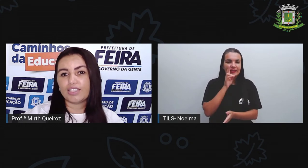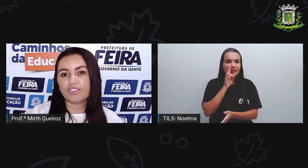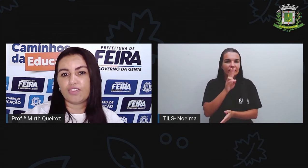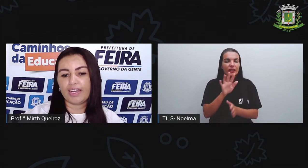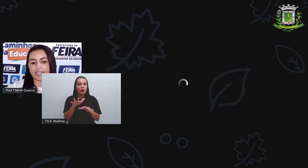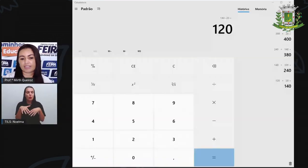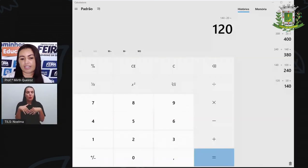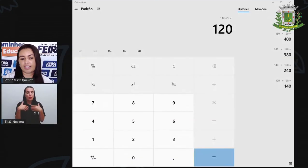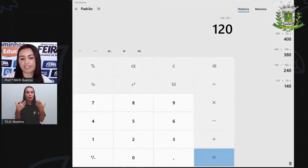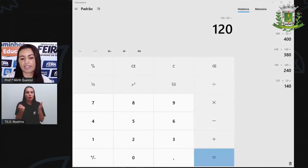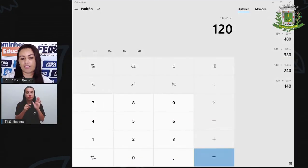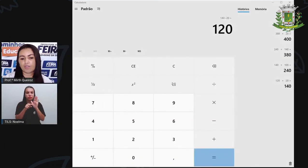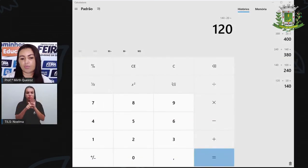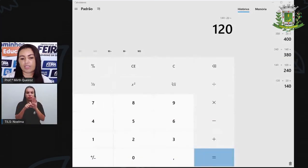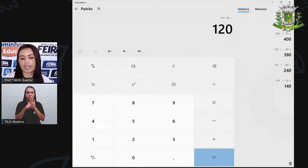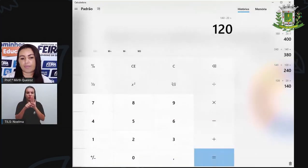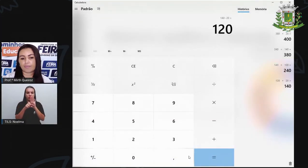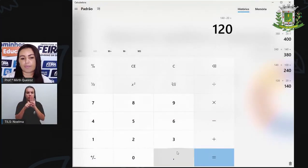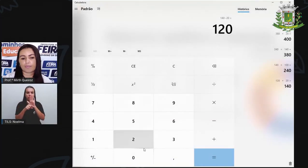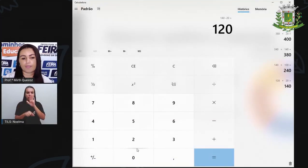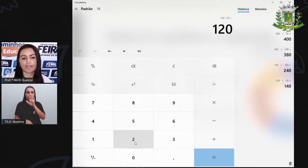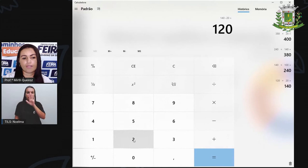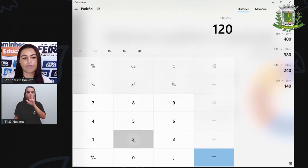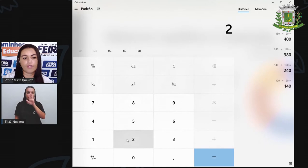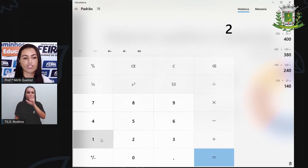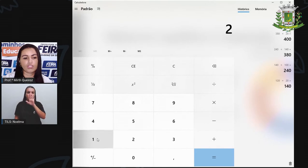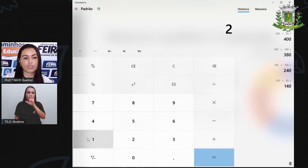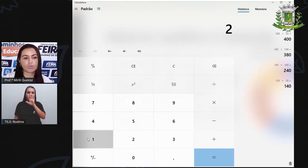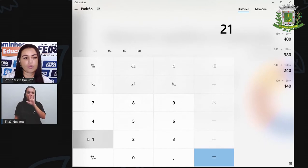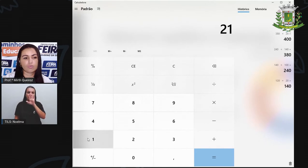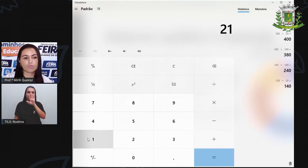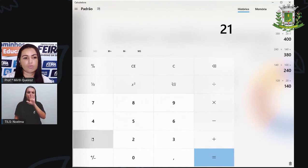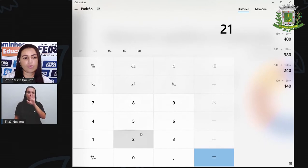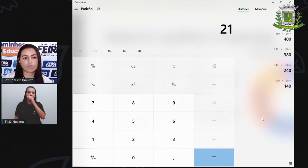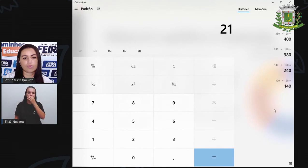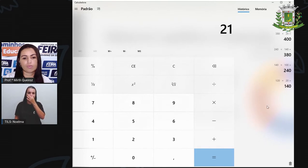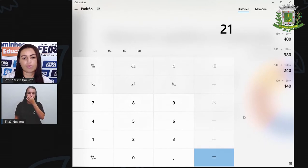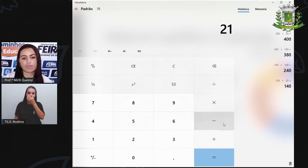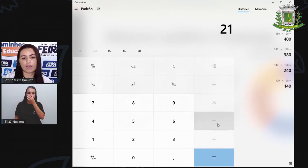a diferença. Então vamos lá. 21